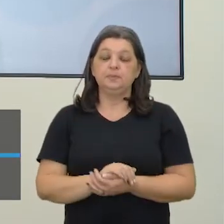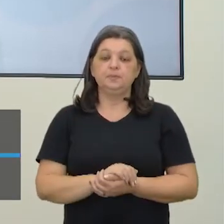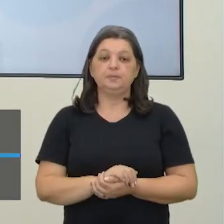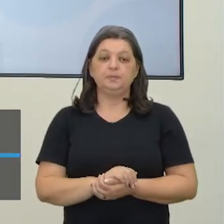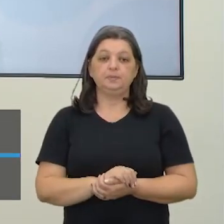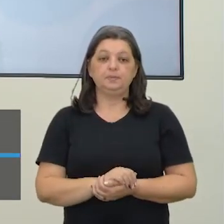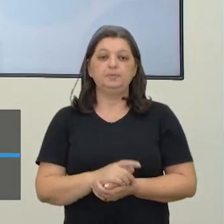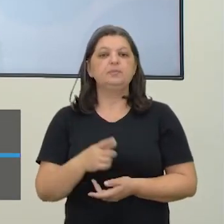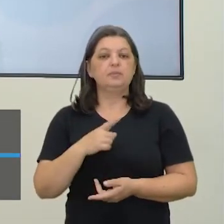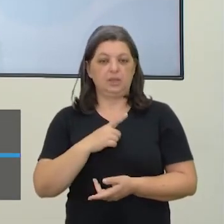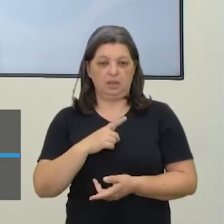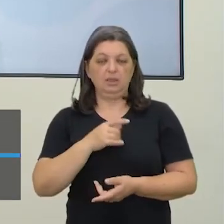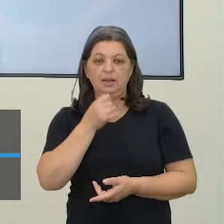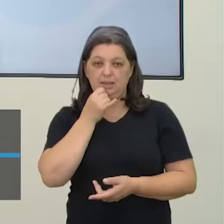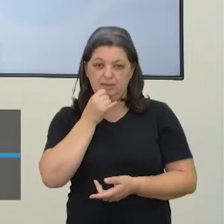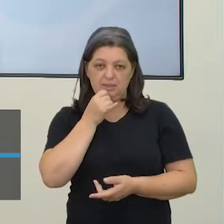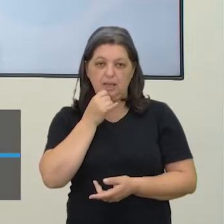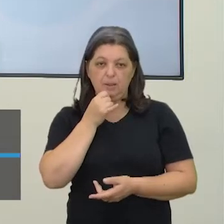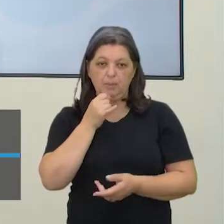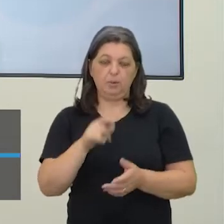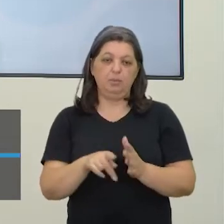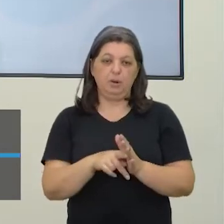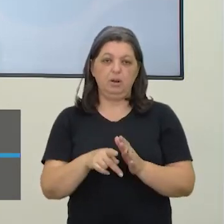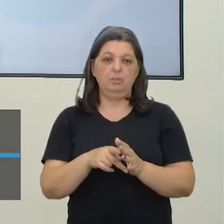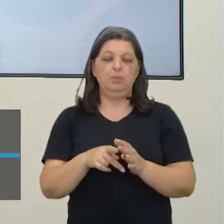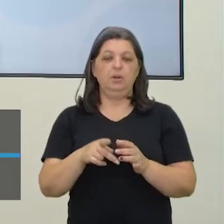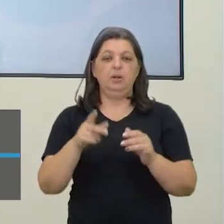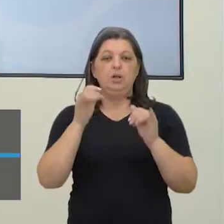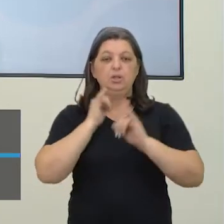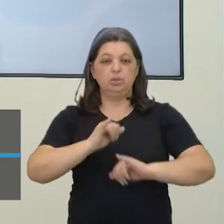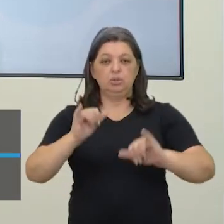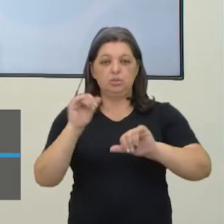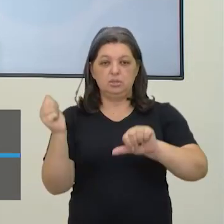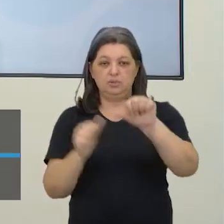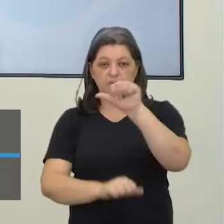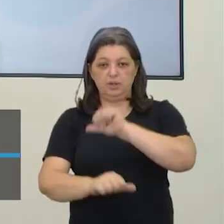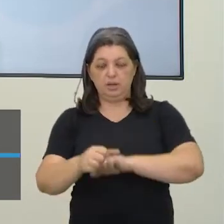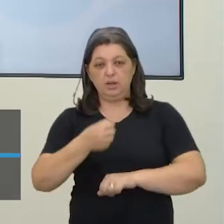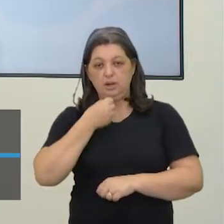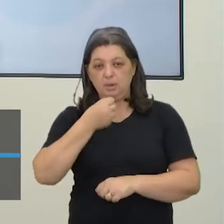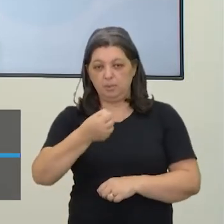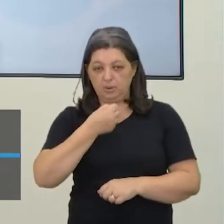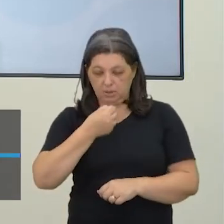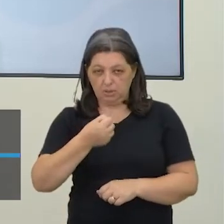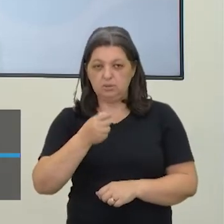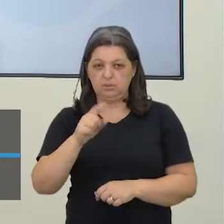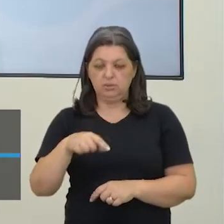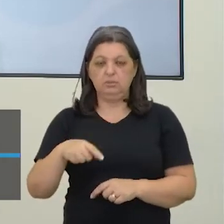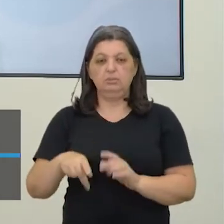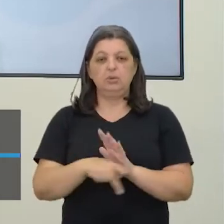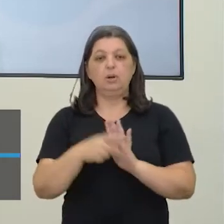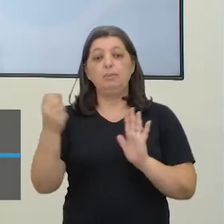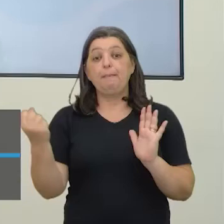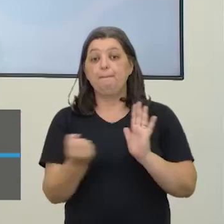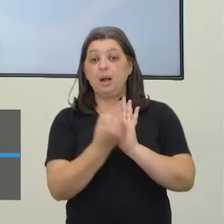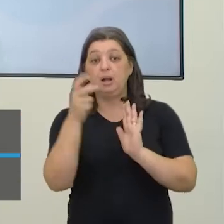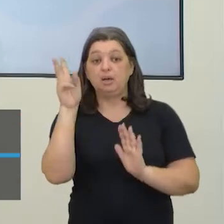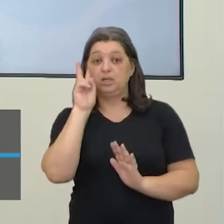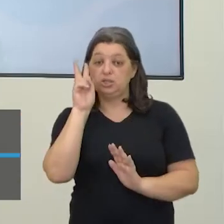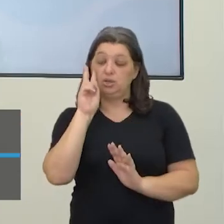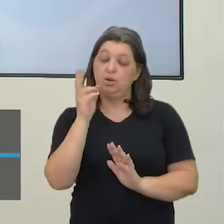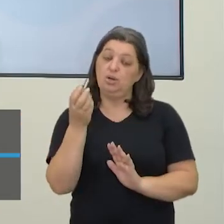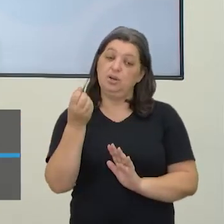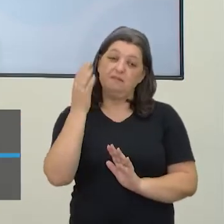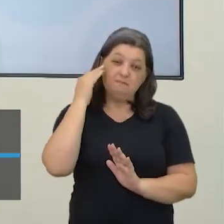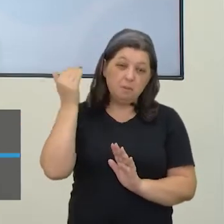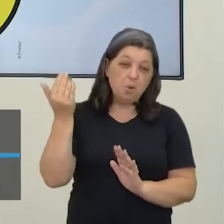tem alguns exemplos de notícias que viraram reportagens e vocês podem pesquisar como efeito histórico ou não tão histórico